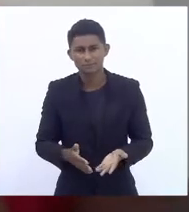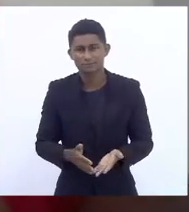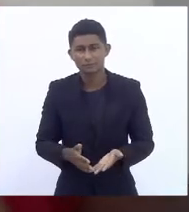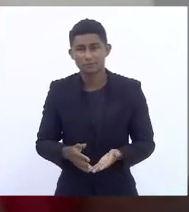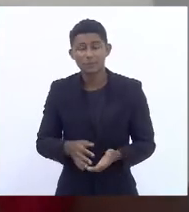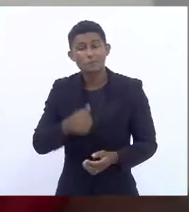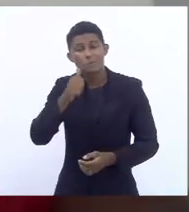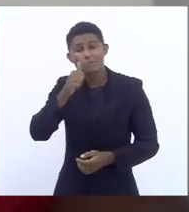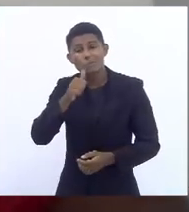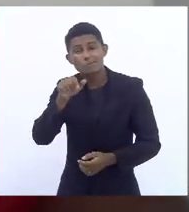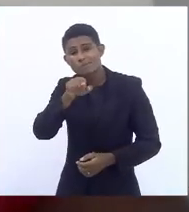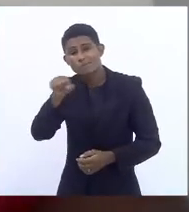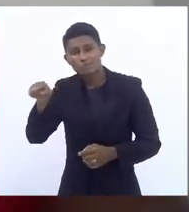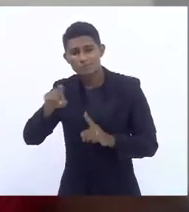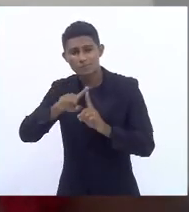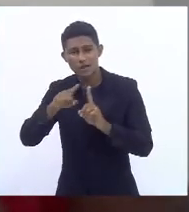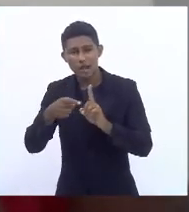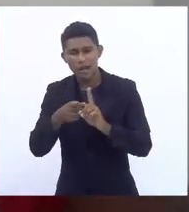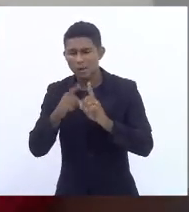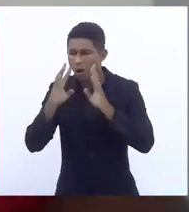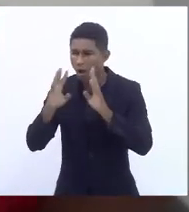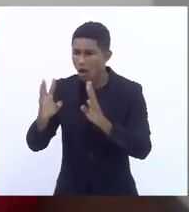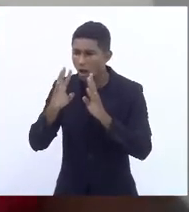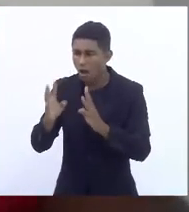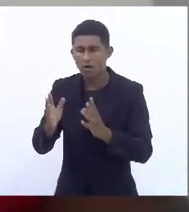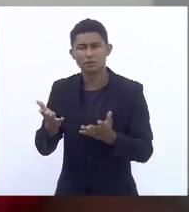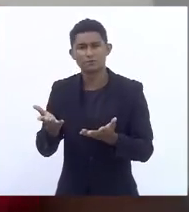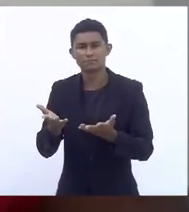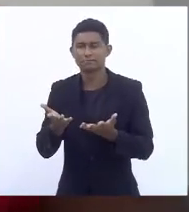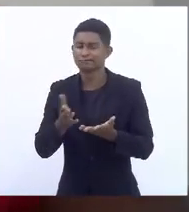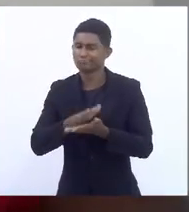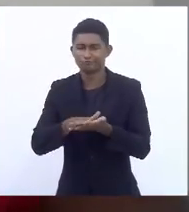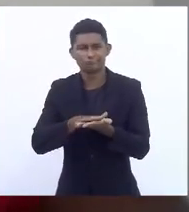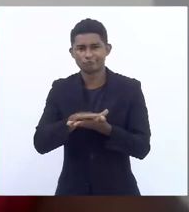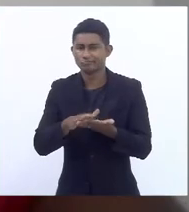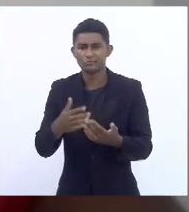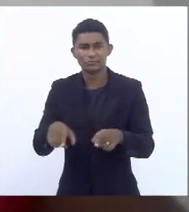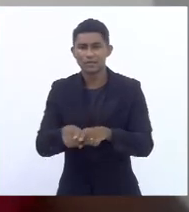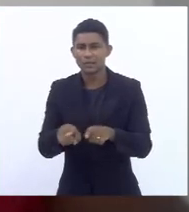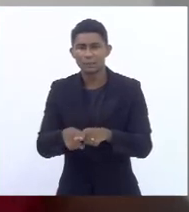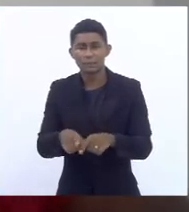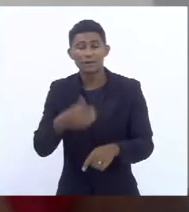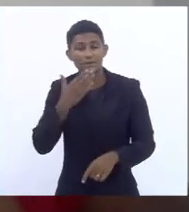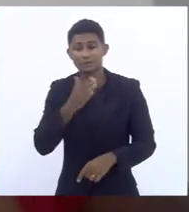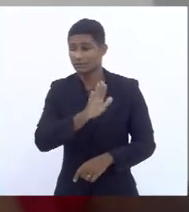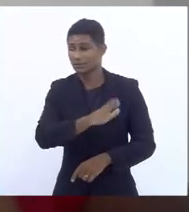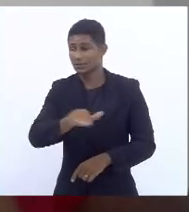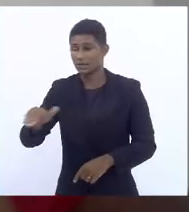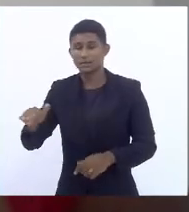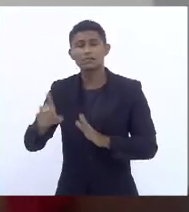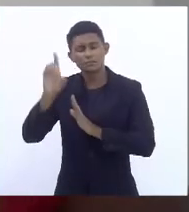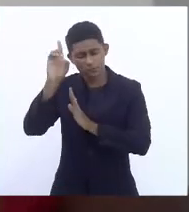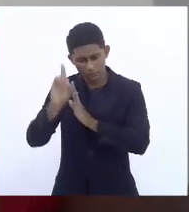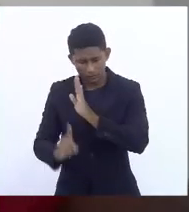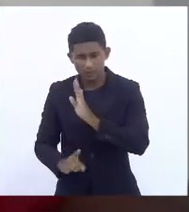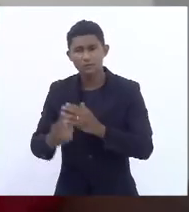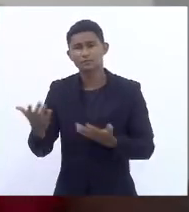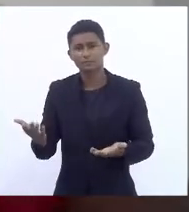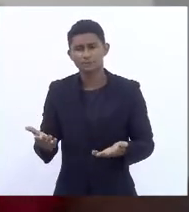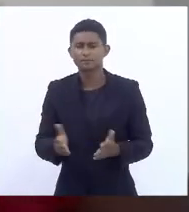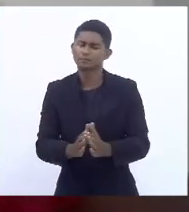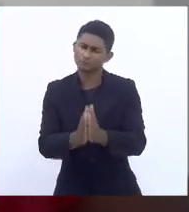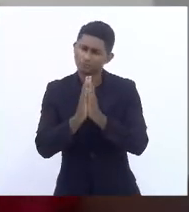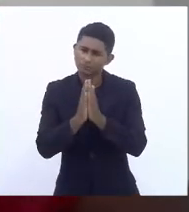as gestantes e também o direito das nossas crianças. Então, para que a gente lute contra a diminuição